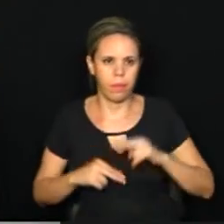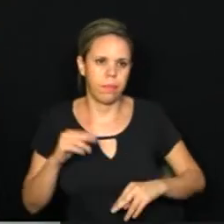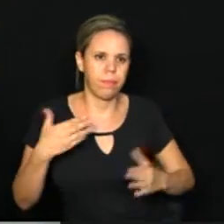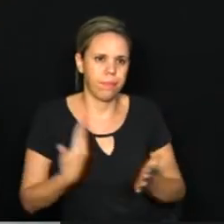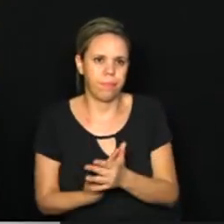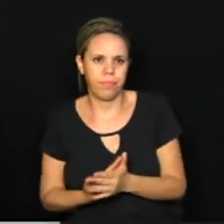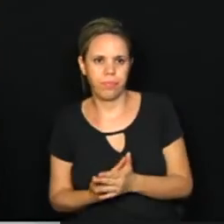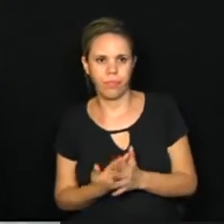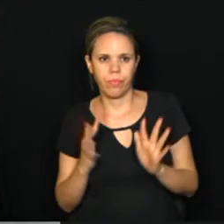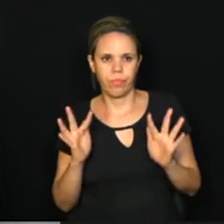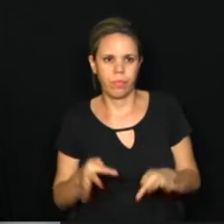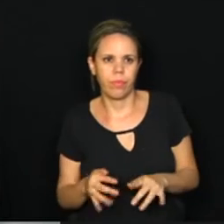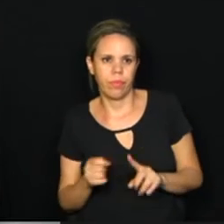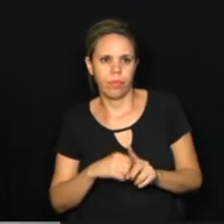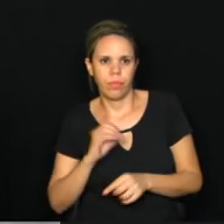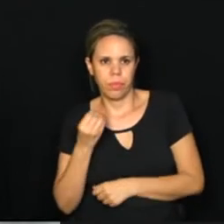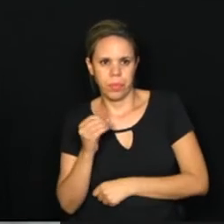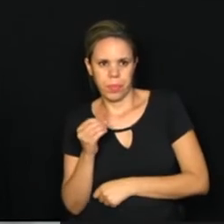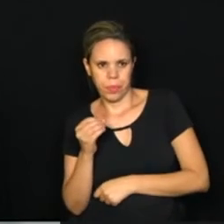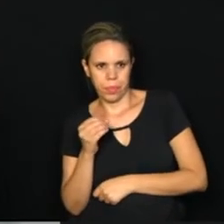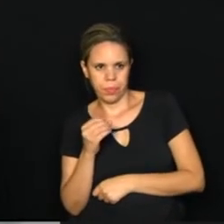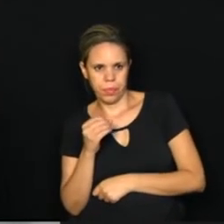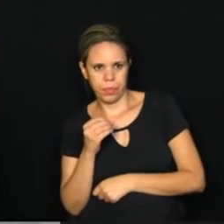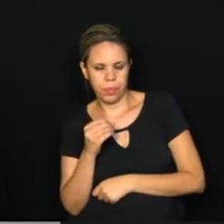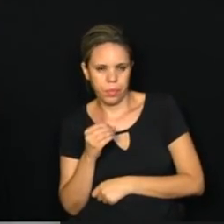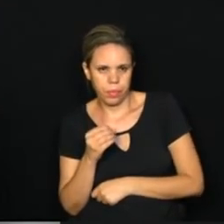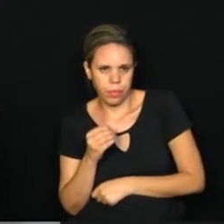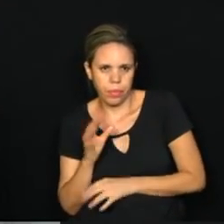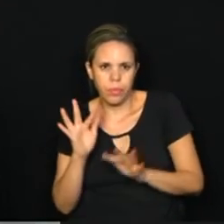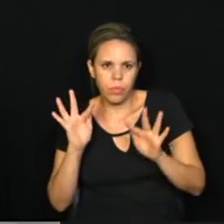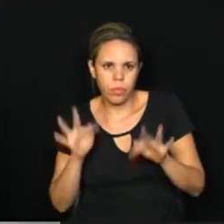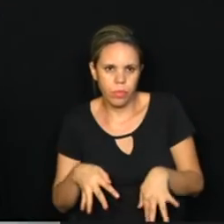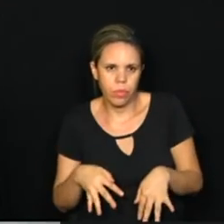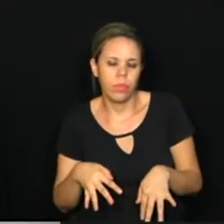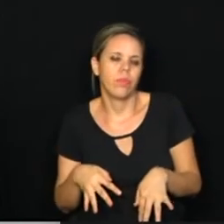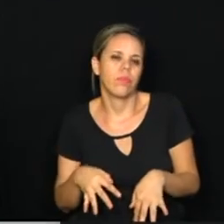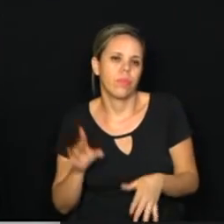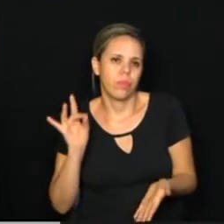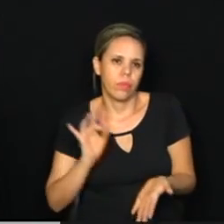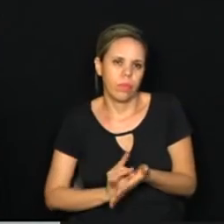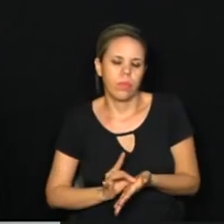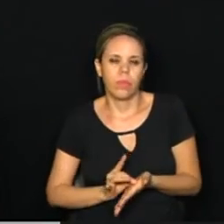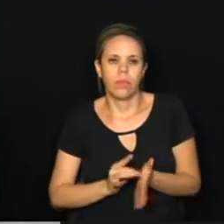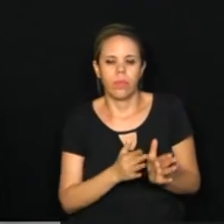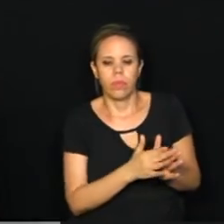final de outubro, quando é o final aí oficial da época de